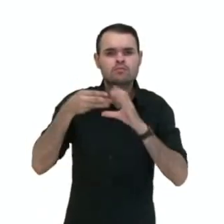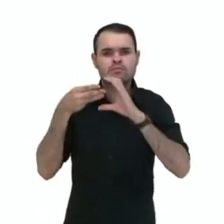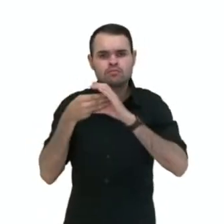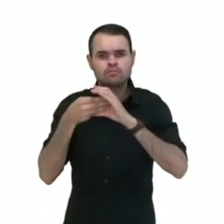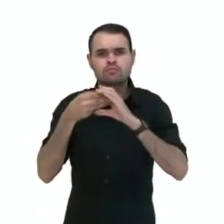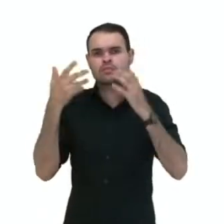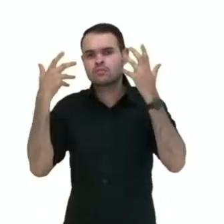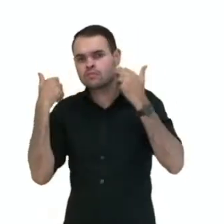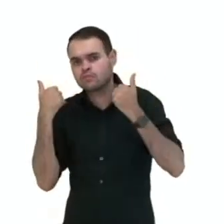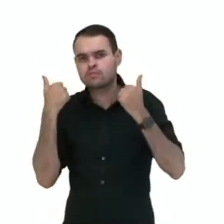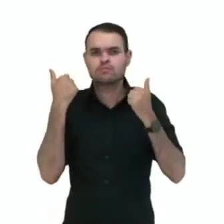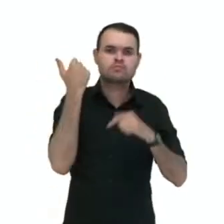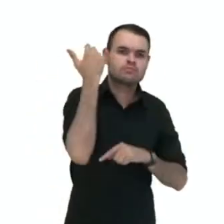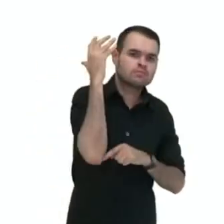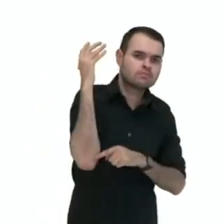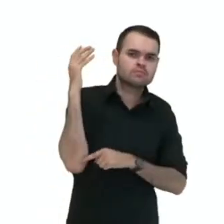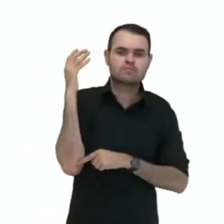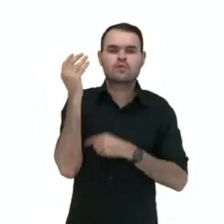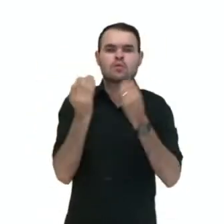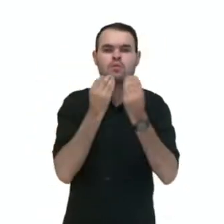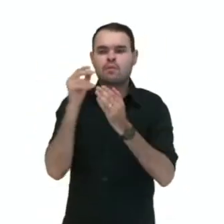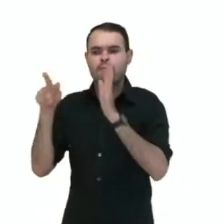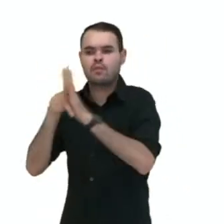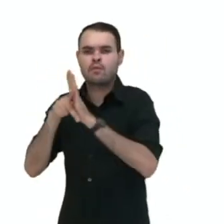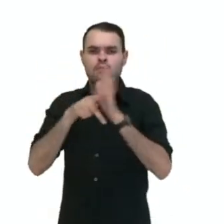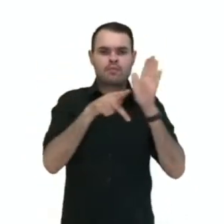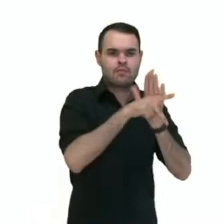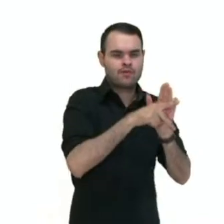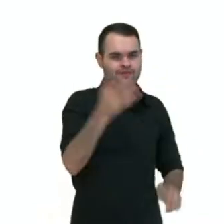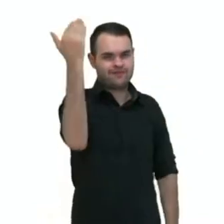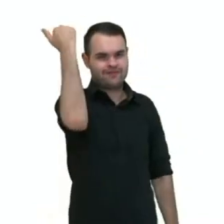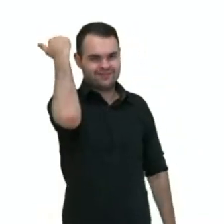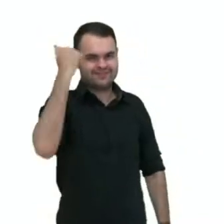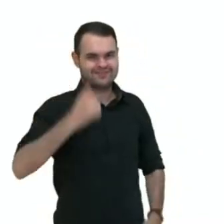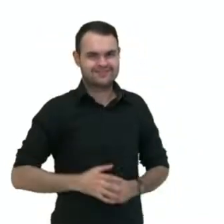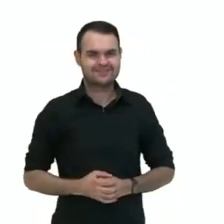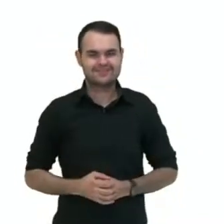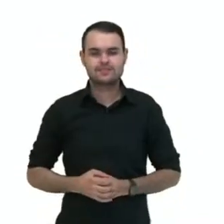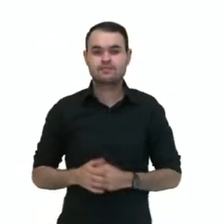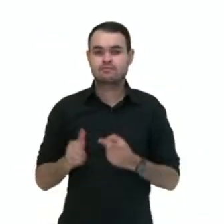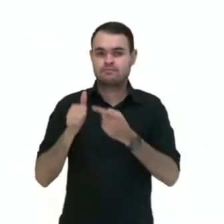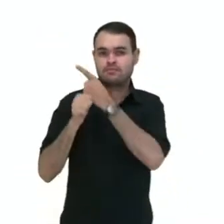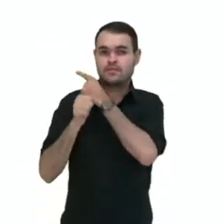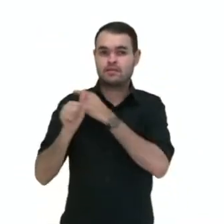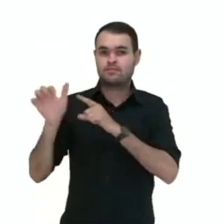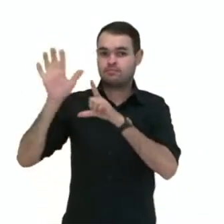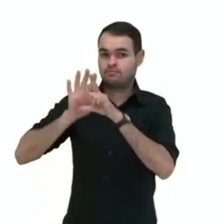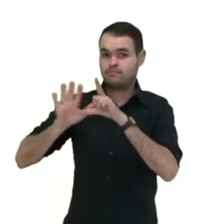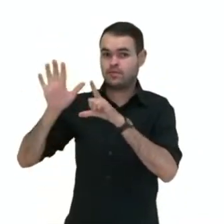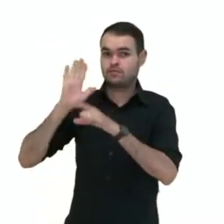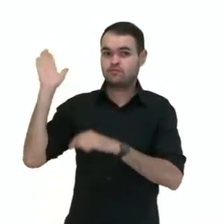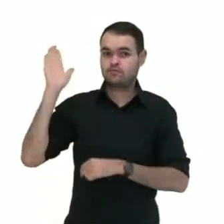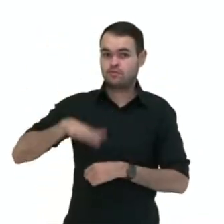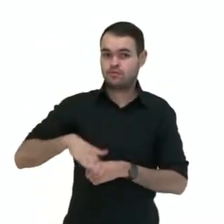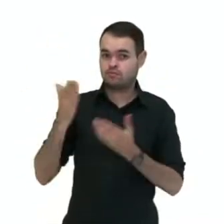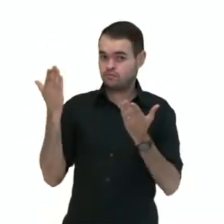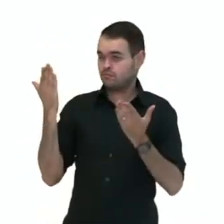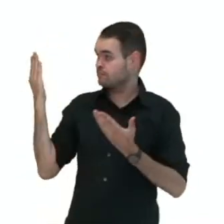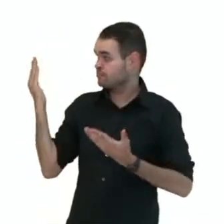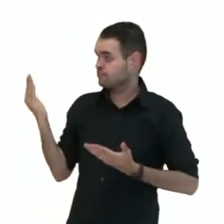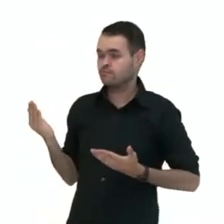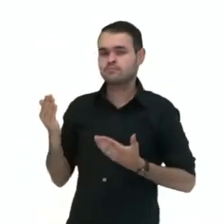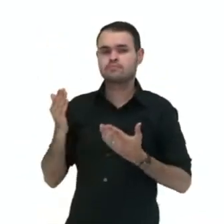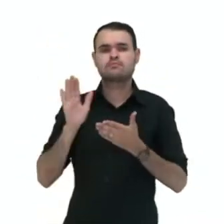vegetal as suas partes exclusivas. Bora lá? Então vamos lá. Nesta primeira imagem que eu trago aqui para você, eu proponho para